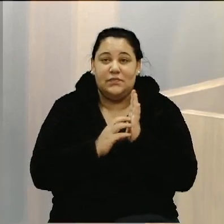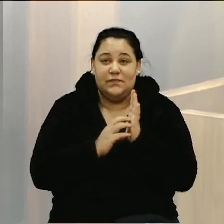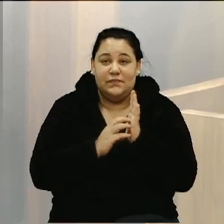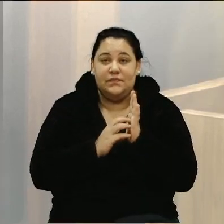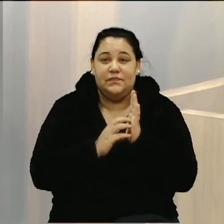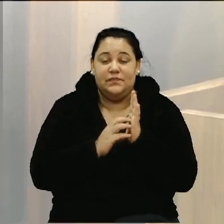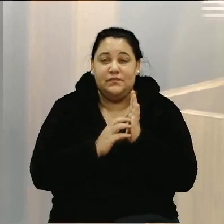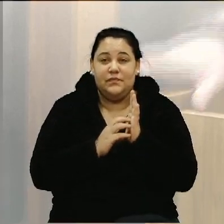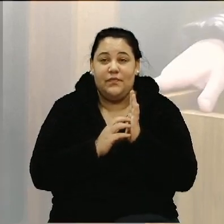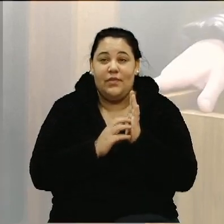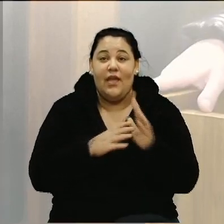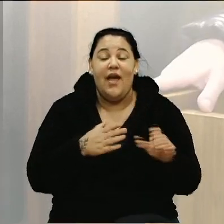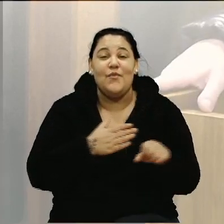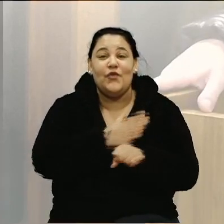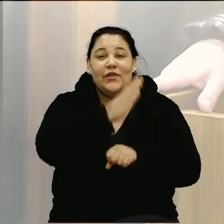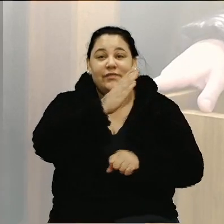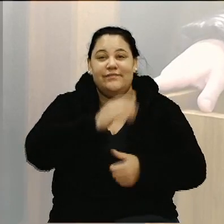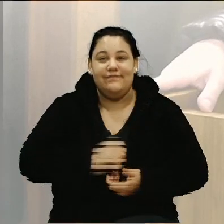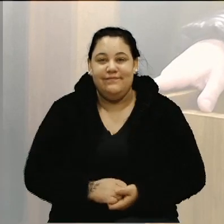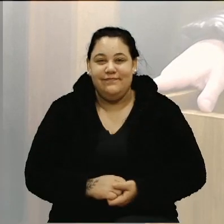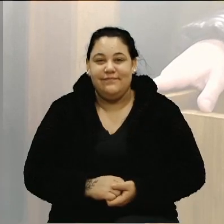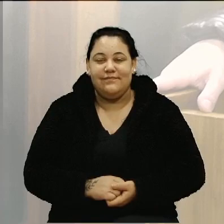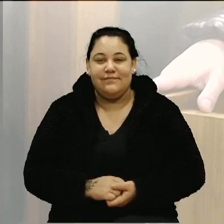partidos aprovaram